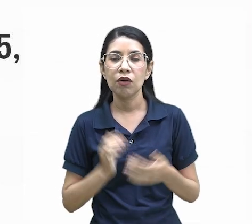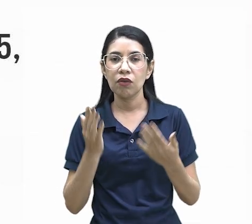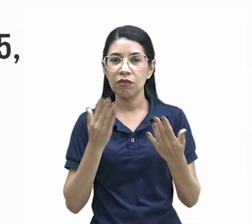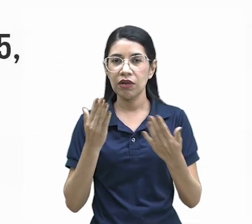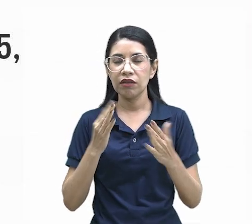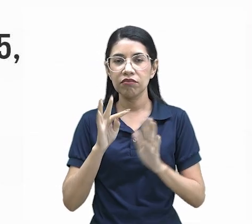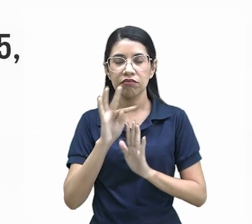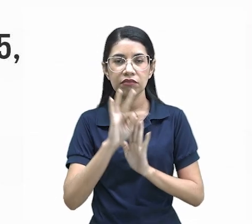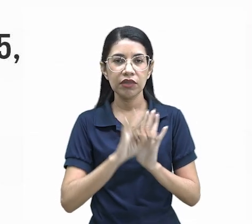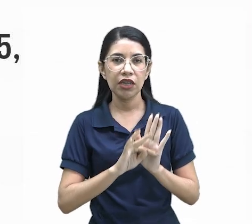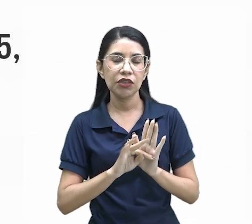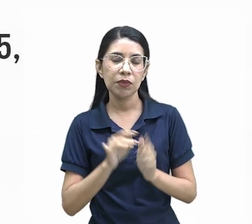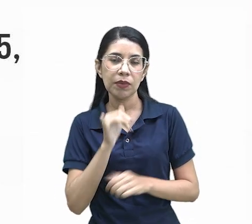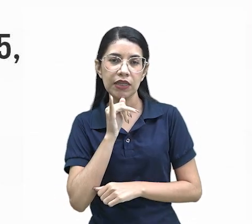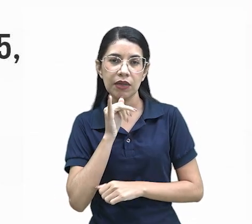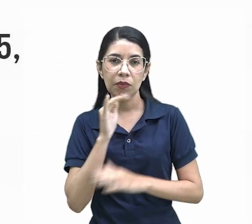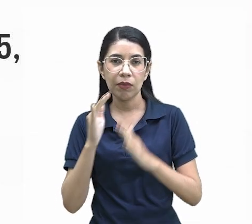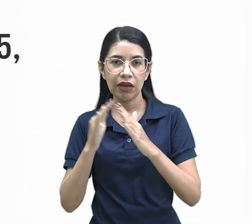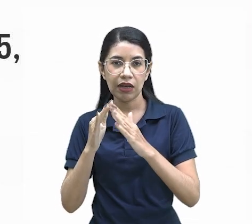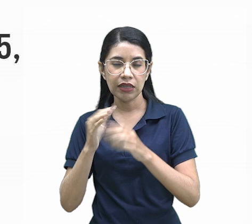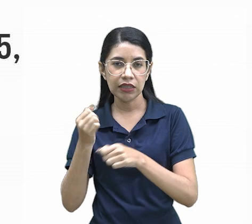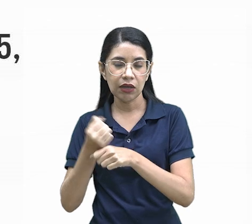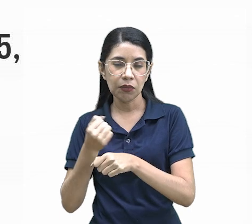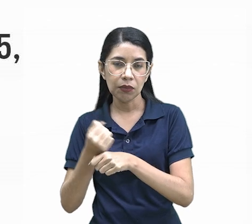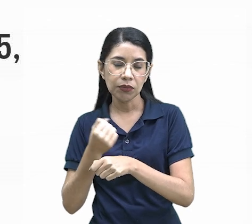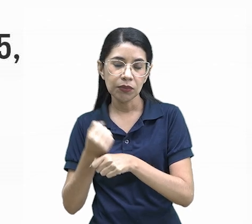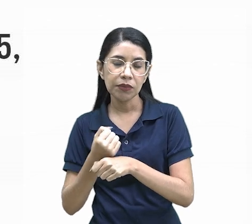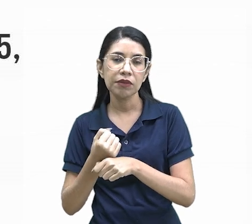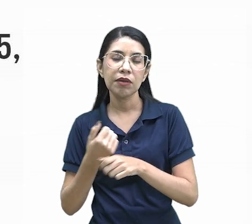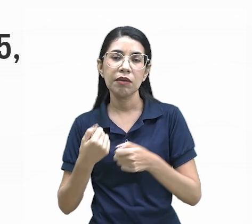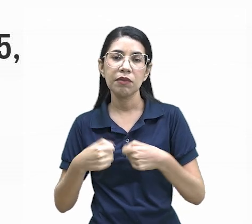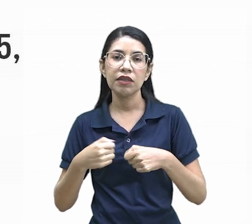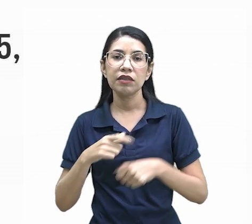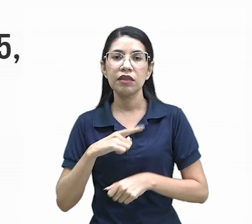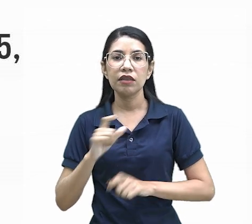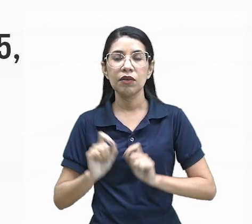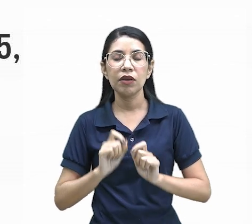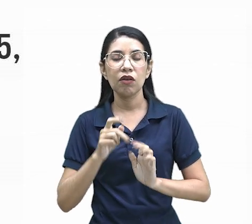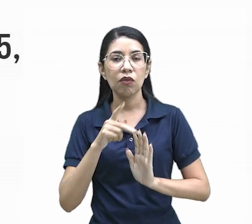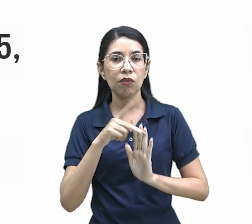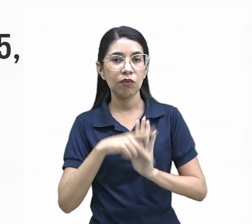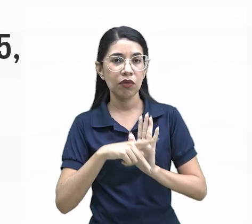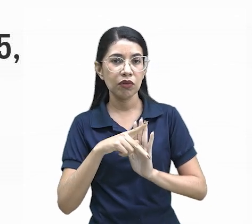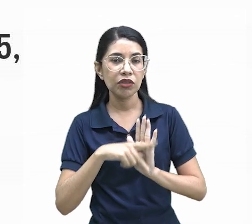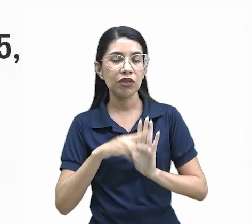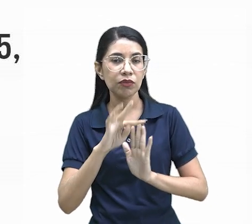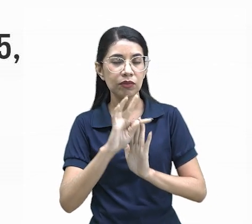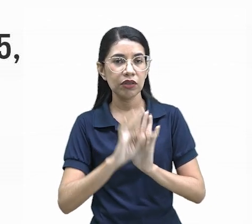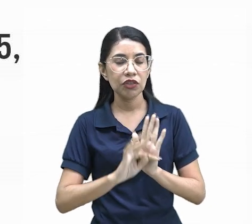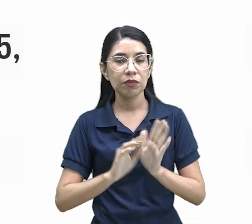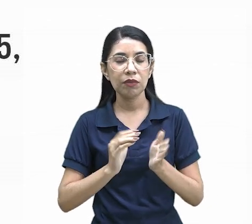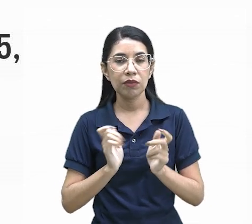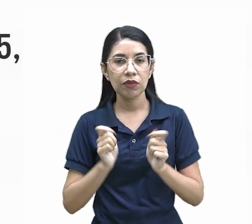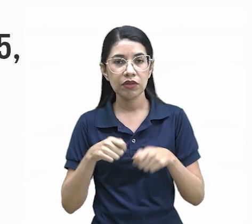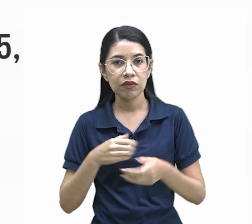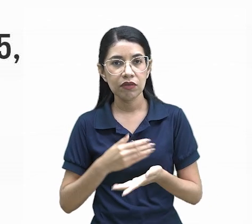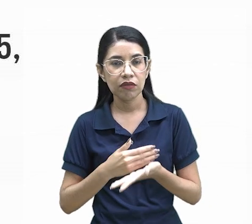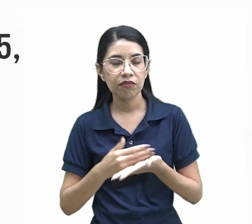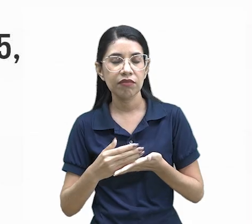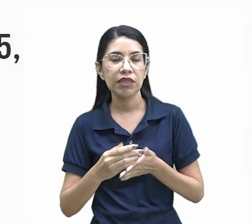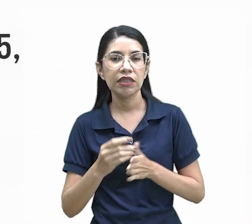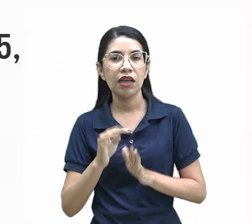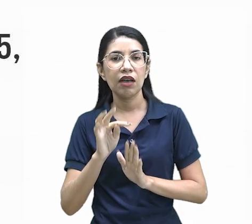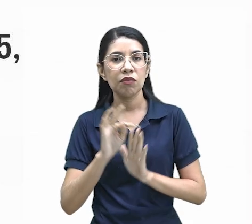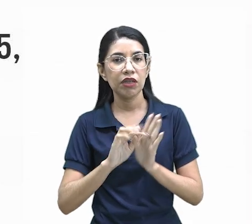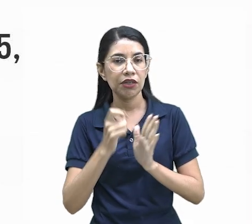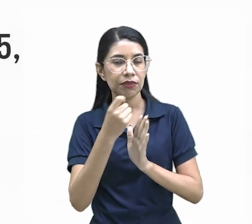a uma casa em construção, né? Você precisa ter um projeto de texto para iniciar a sua escrita,